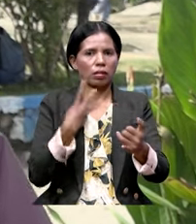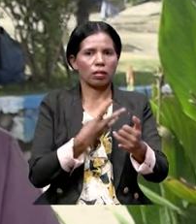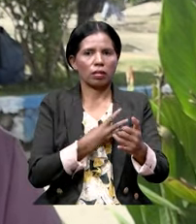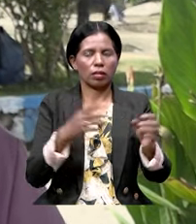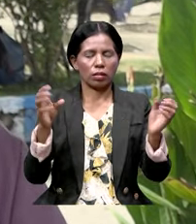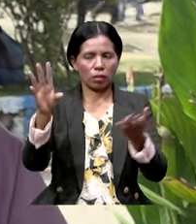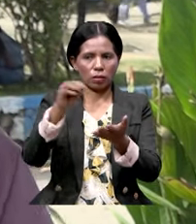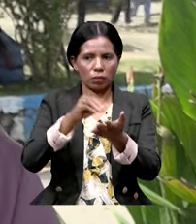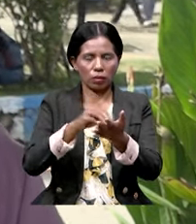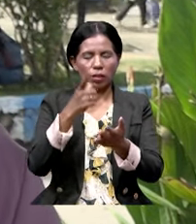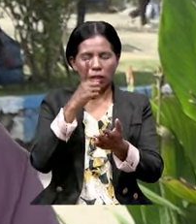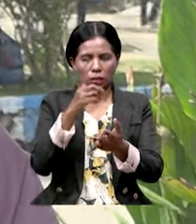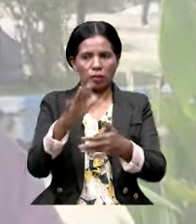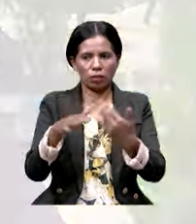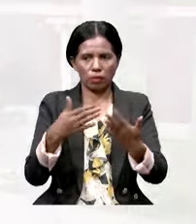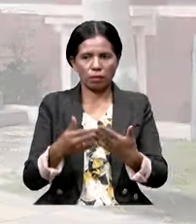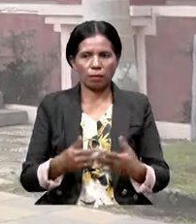rapta di dia kolia sira ne